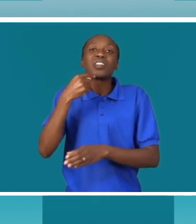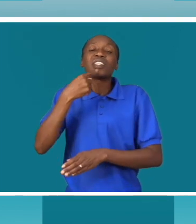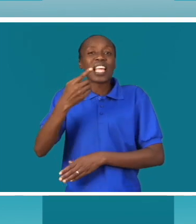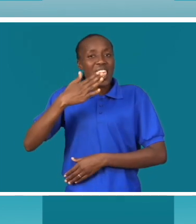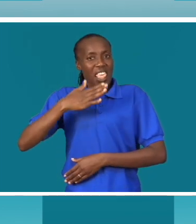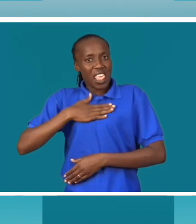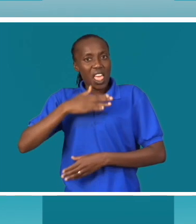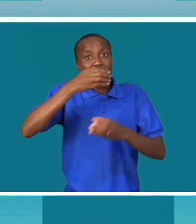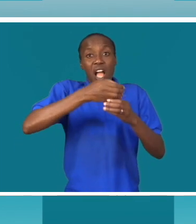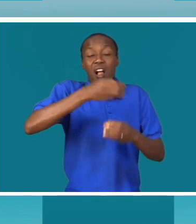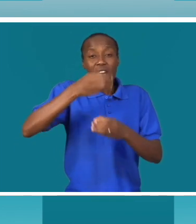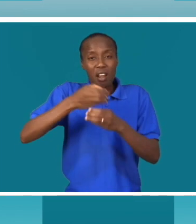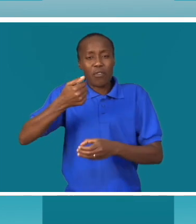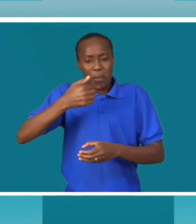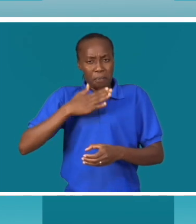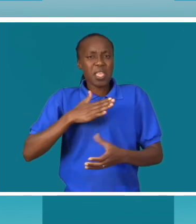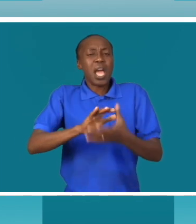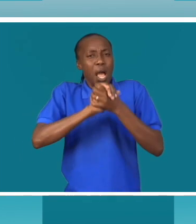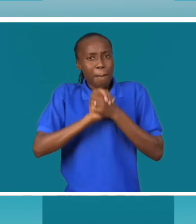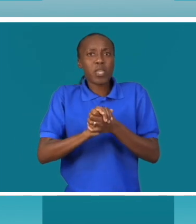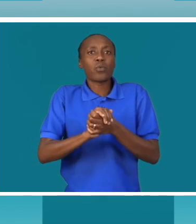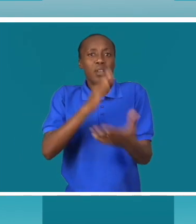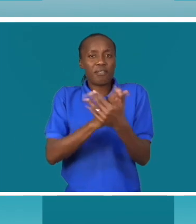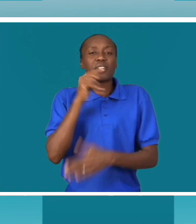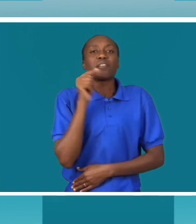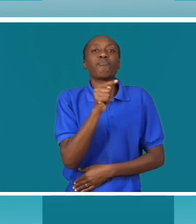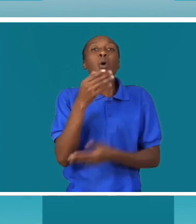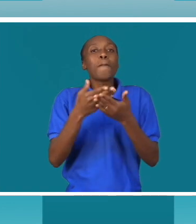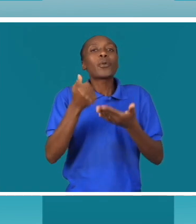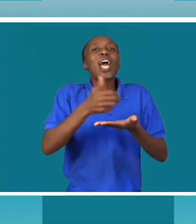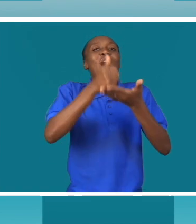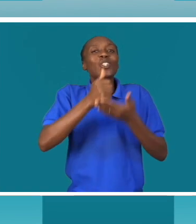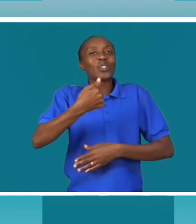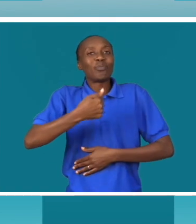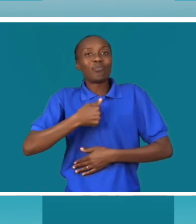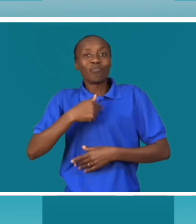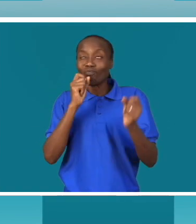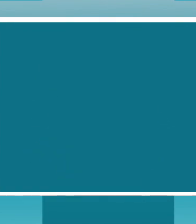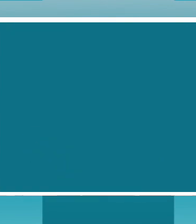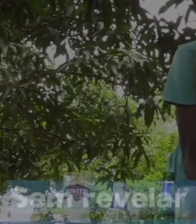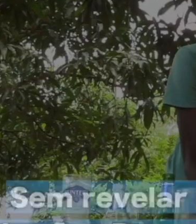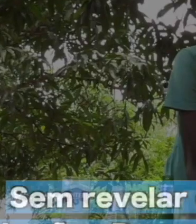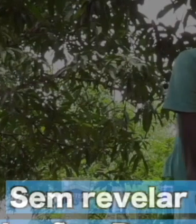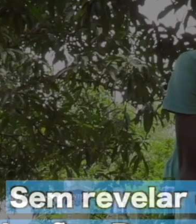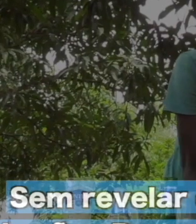das garrafas, porque sempre que as vejo, crio uma ideia.